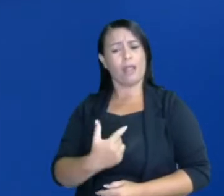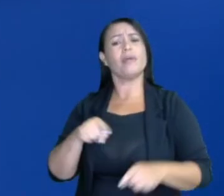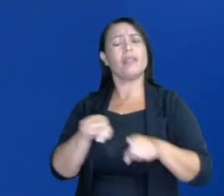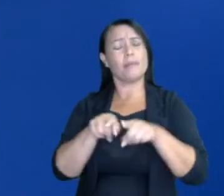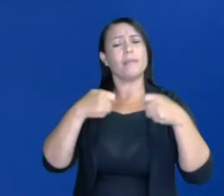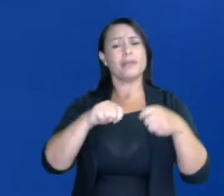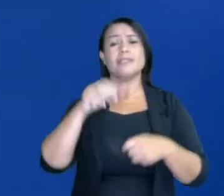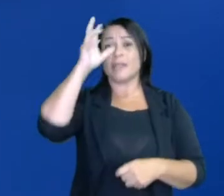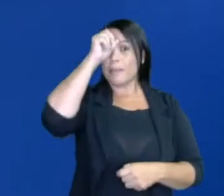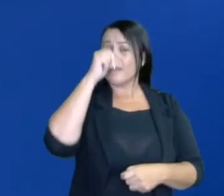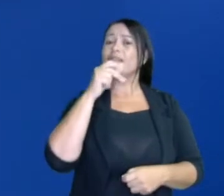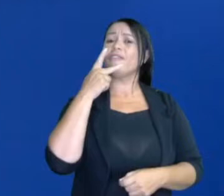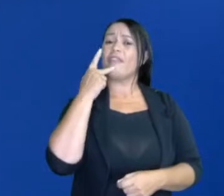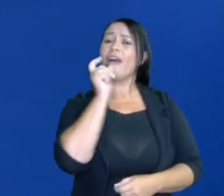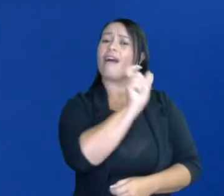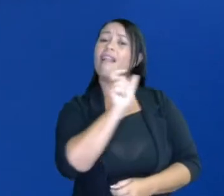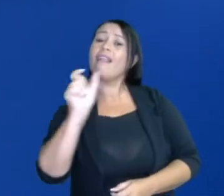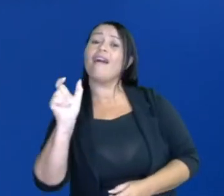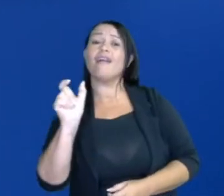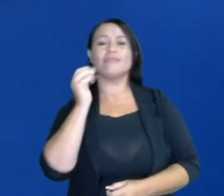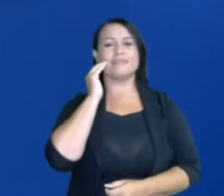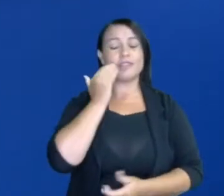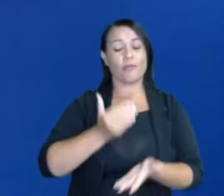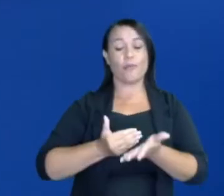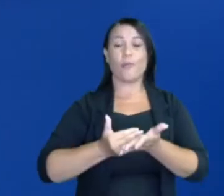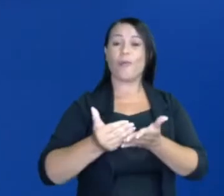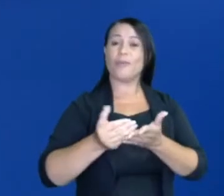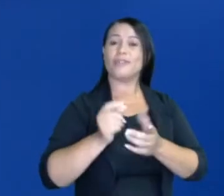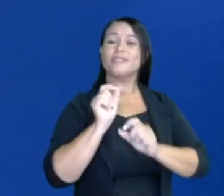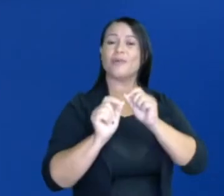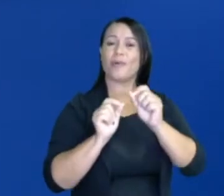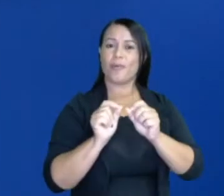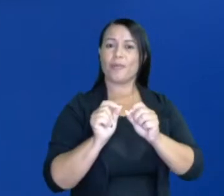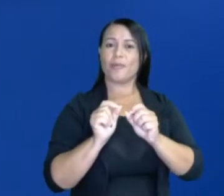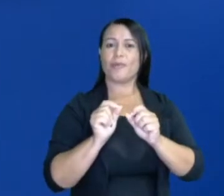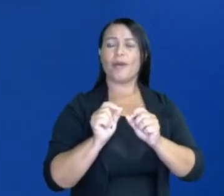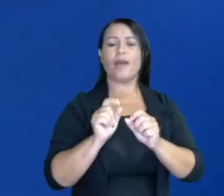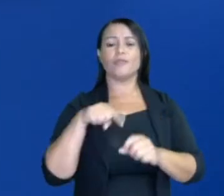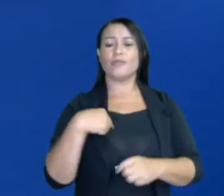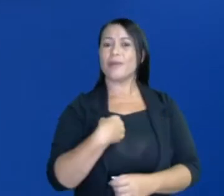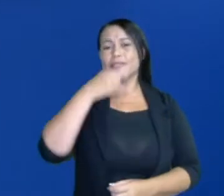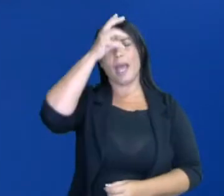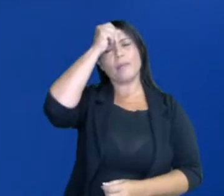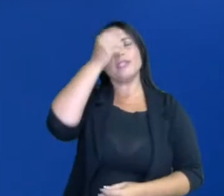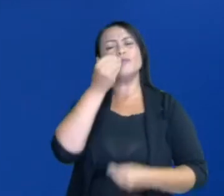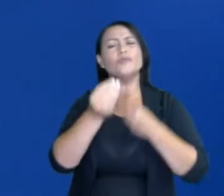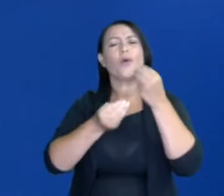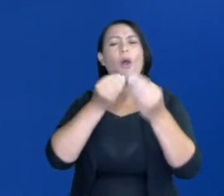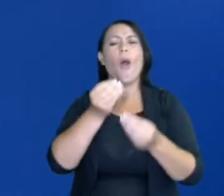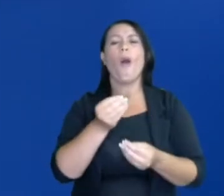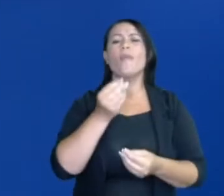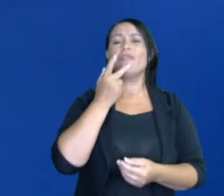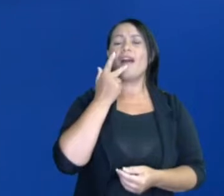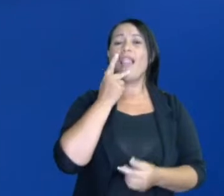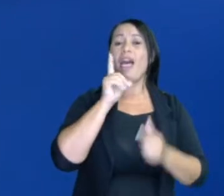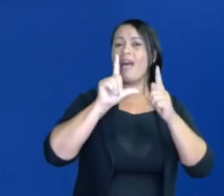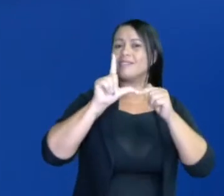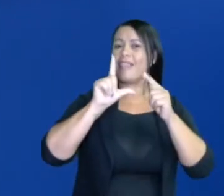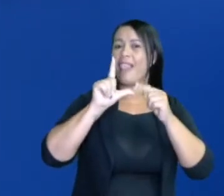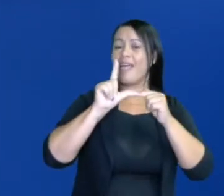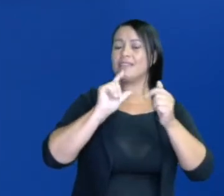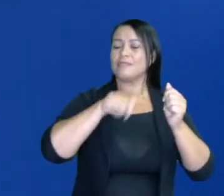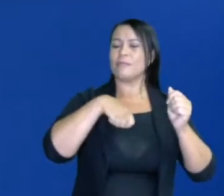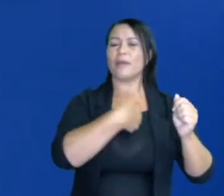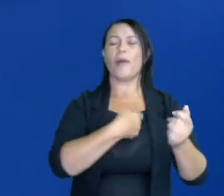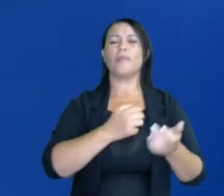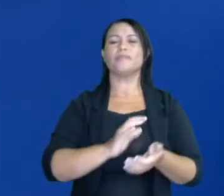também a pronunciar as palavras, né? E isso vai começar com a gente aprendendo como se pronunciam as letras em espanhol. Então,